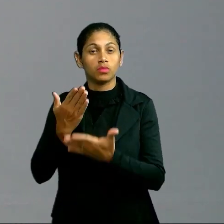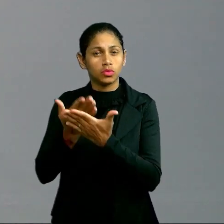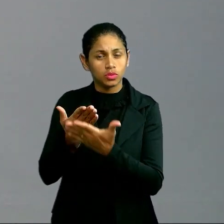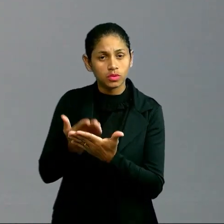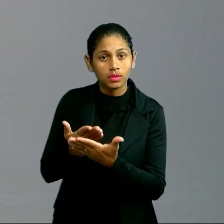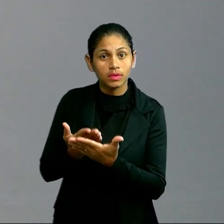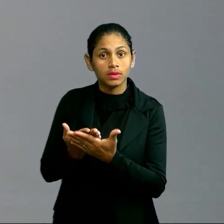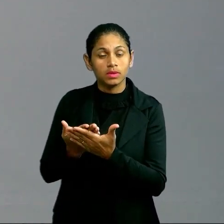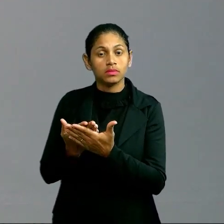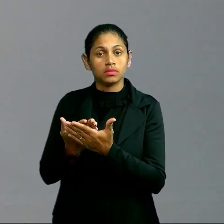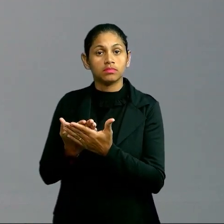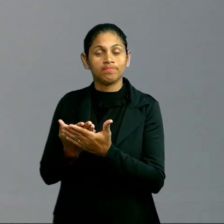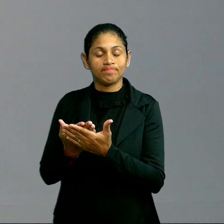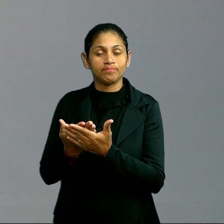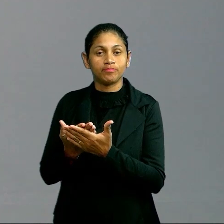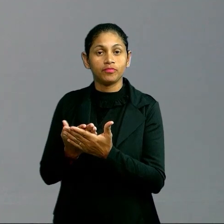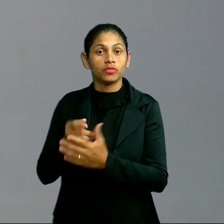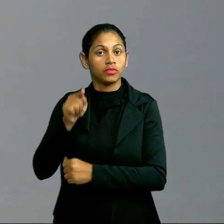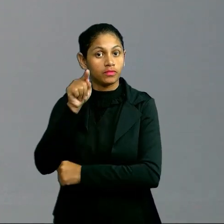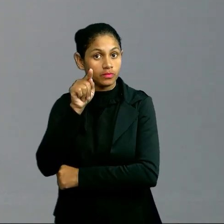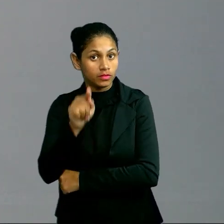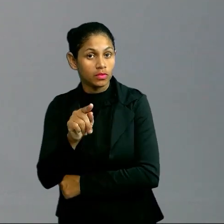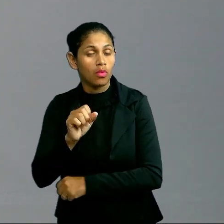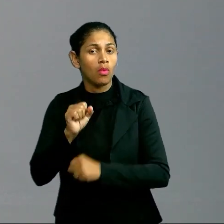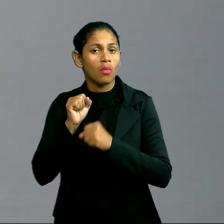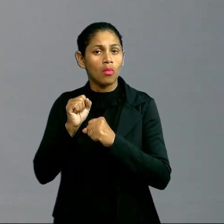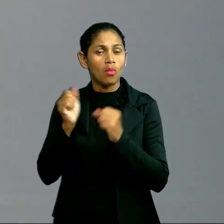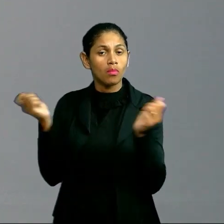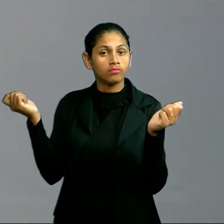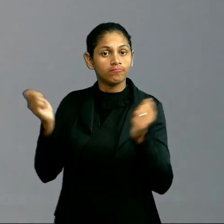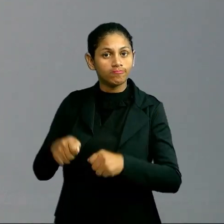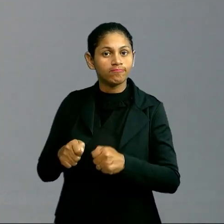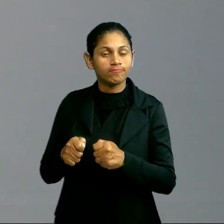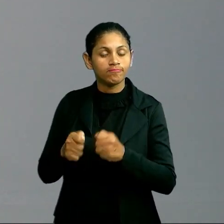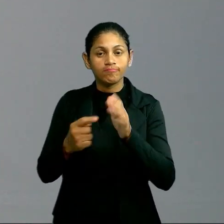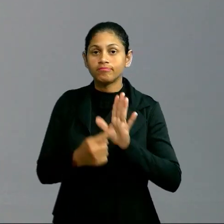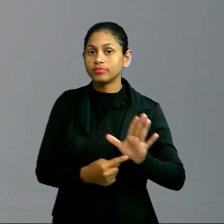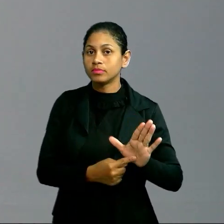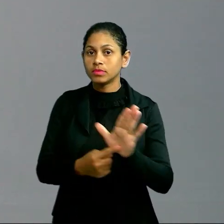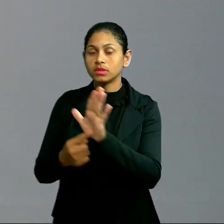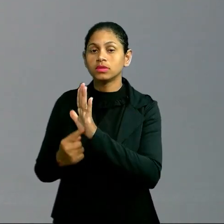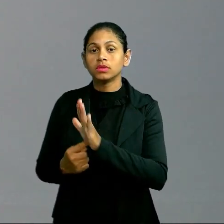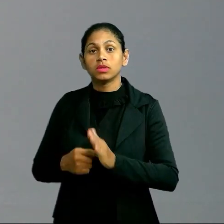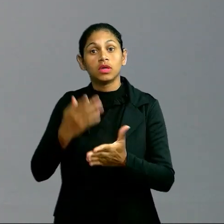de forma a garantir que você possa expressar isso e trabalhar isso no